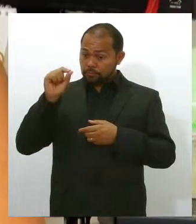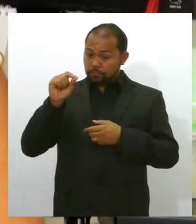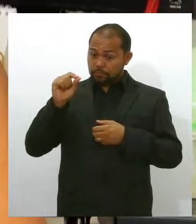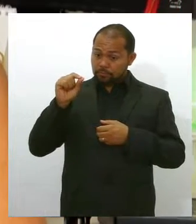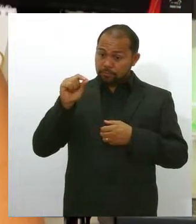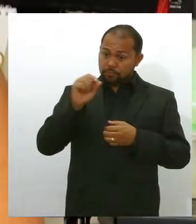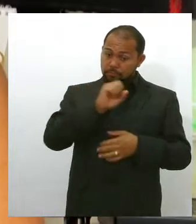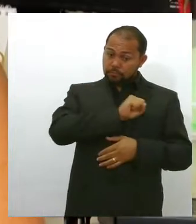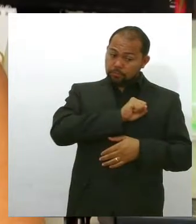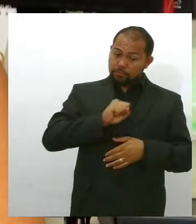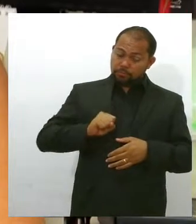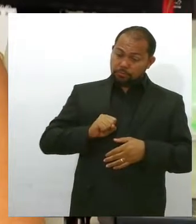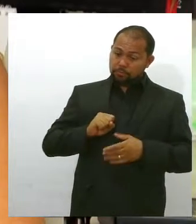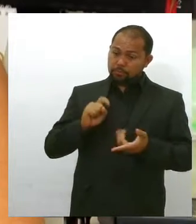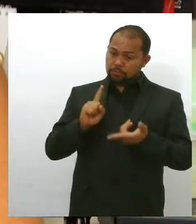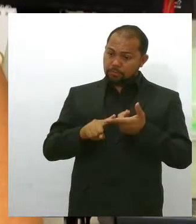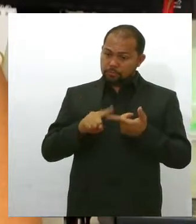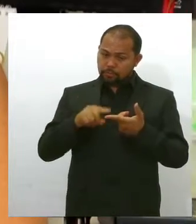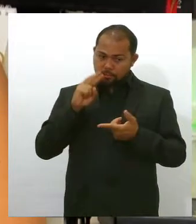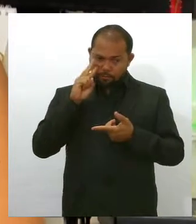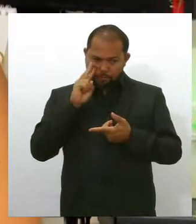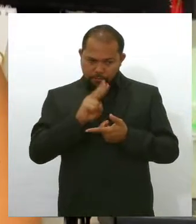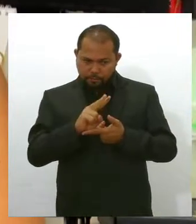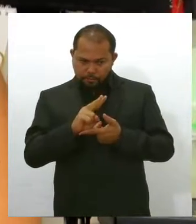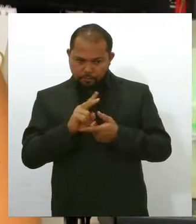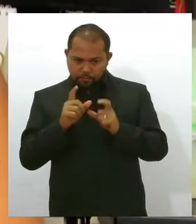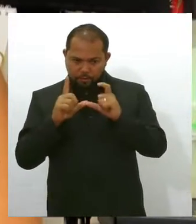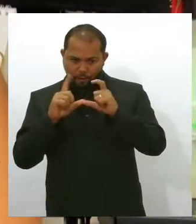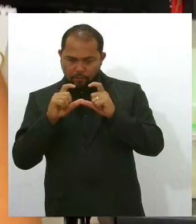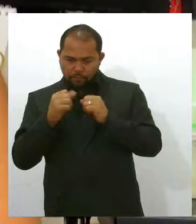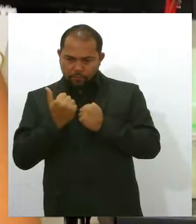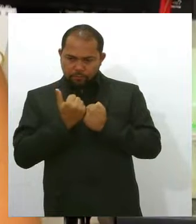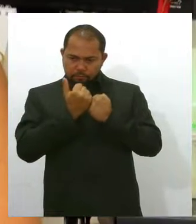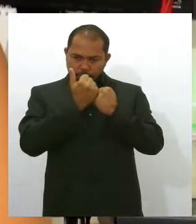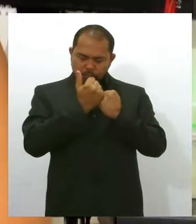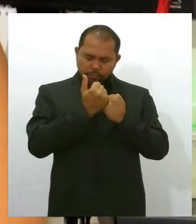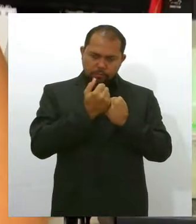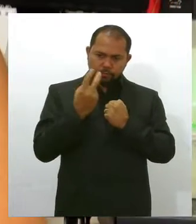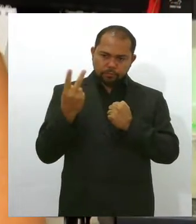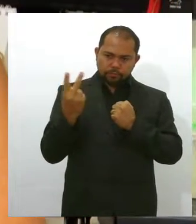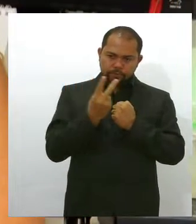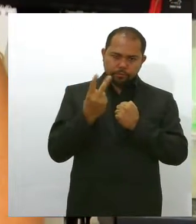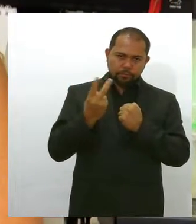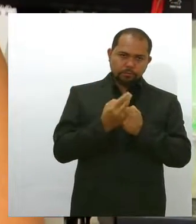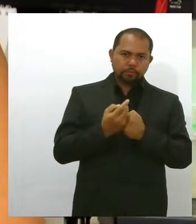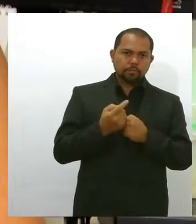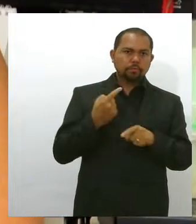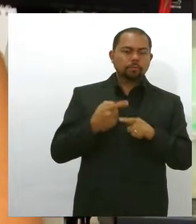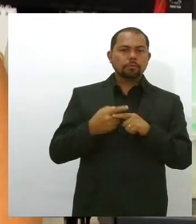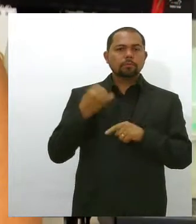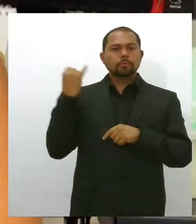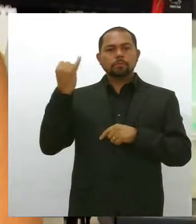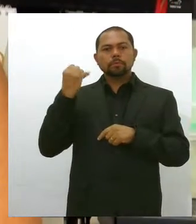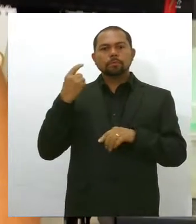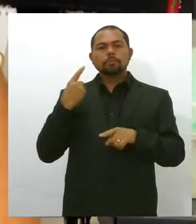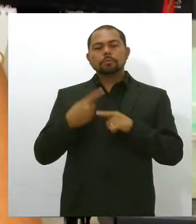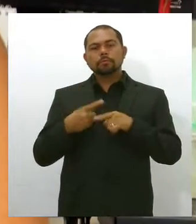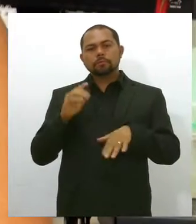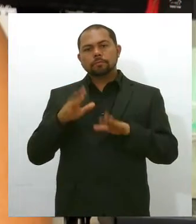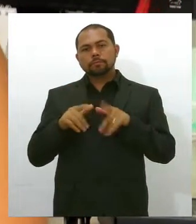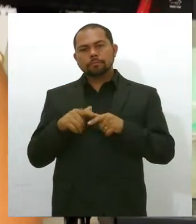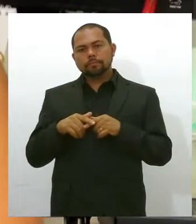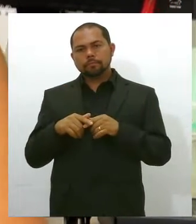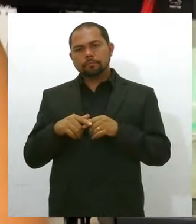ver a imagem do suplente daí então isso é de extrema importância porque muitas vezes a gente volta no Senador